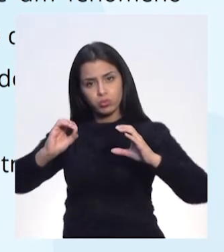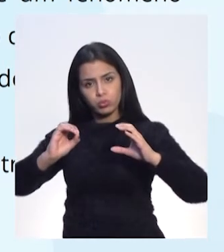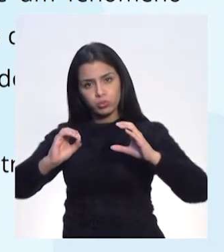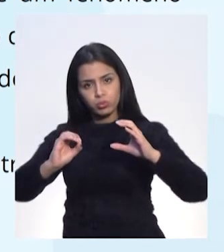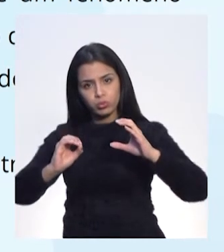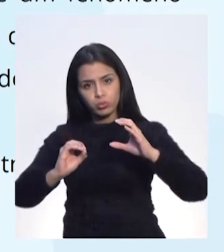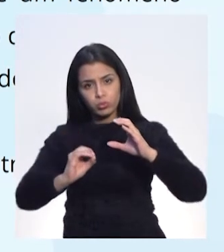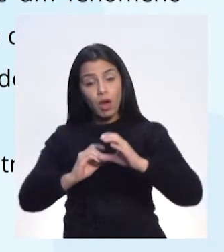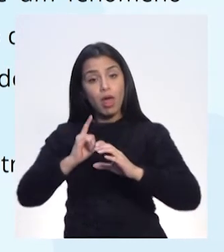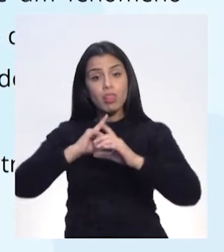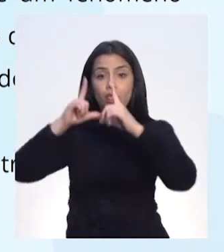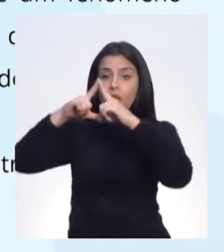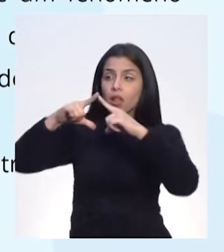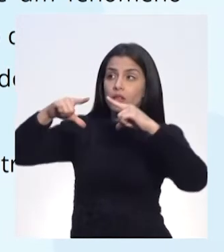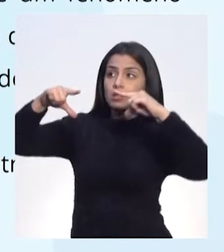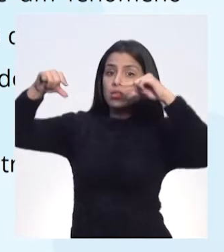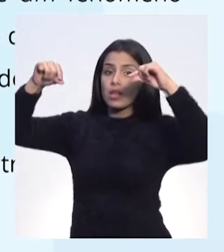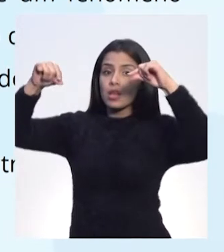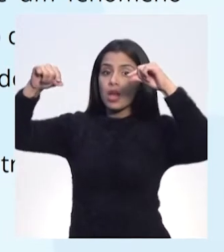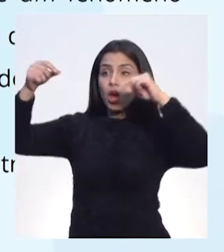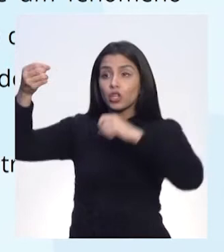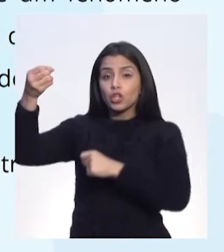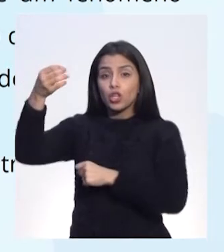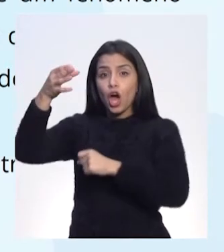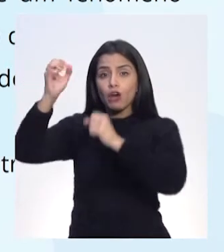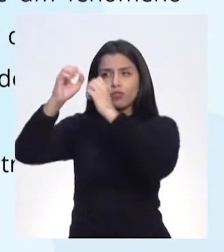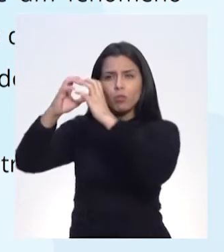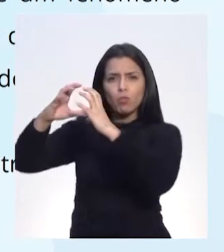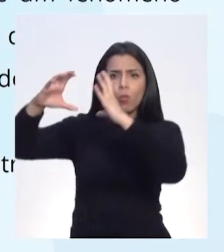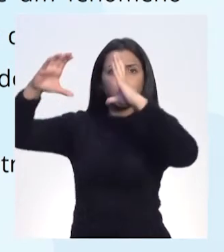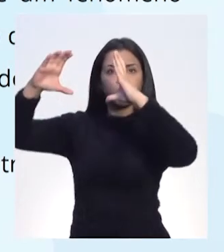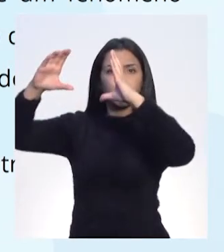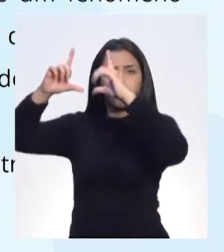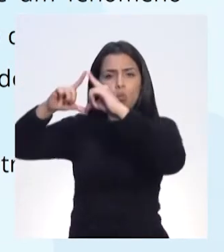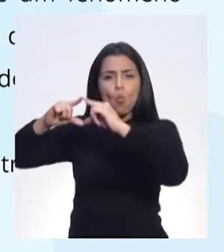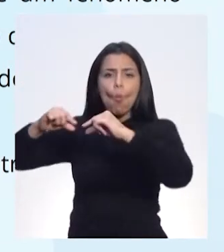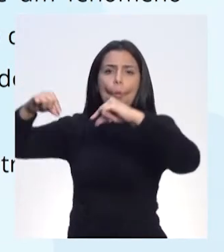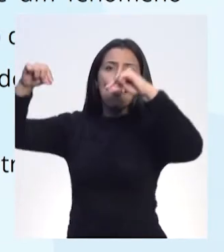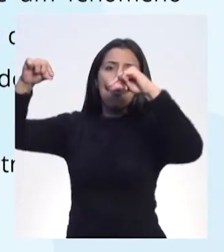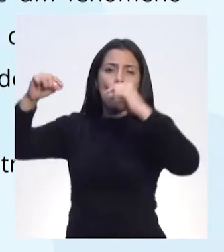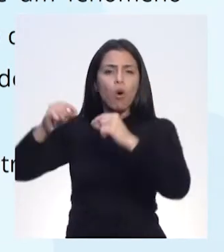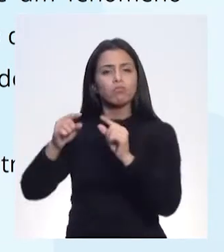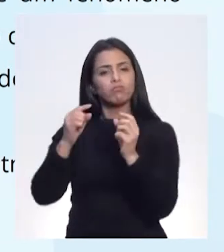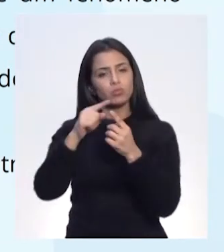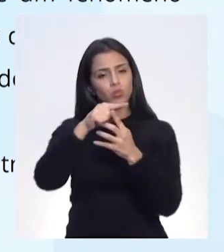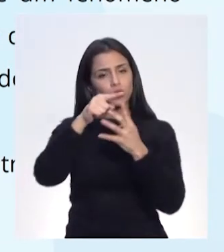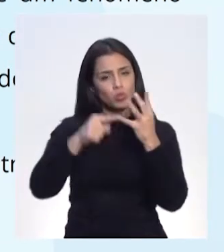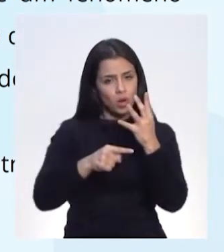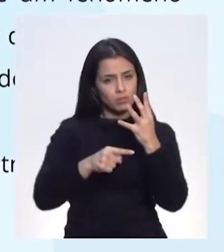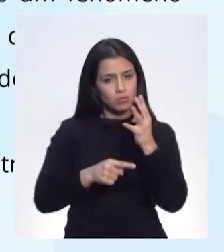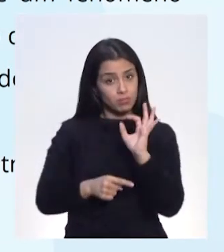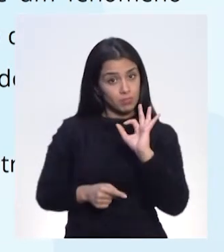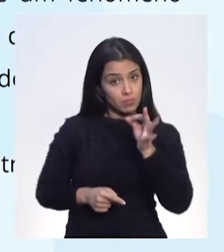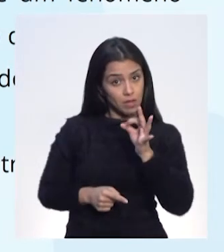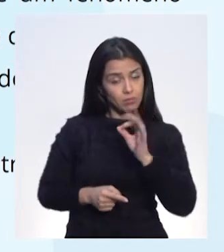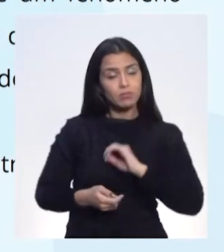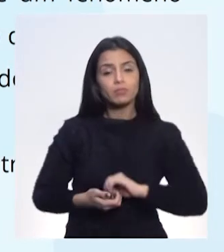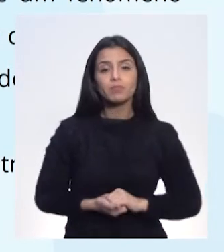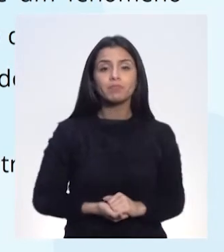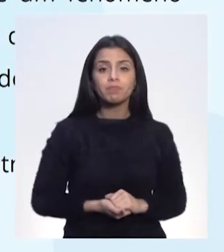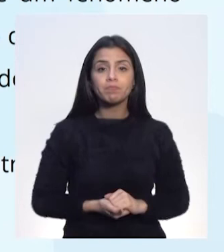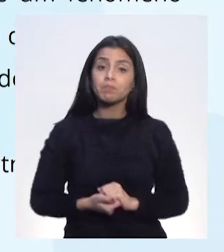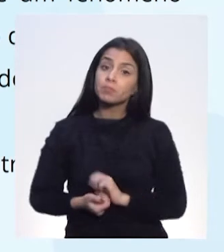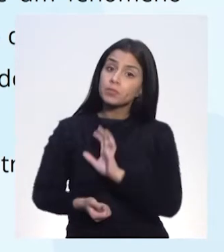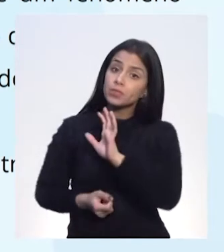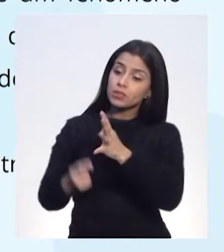minguante, nova, crescente, cheia, minguante, nova, e assim por diante. Muito bem. Essas são